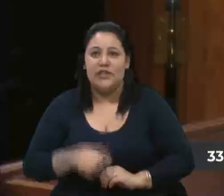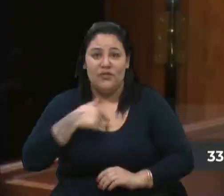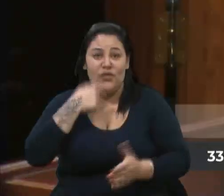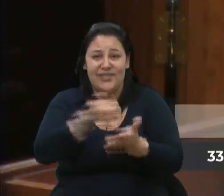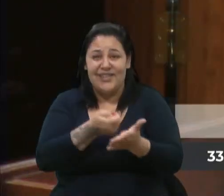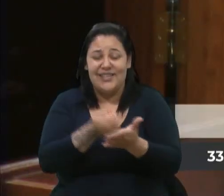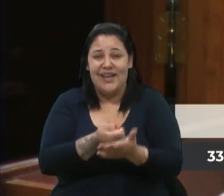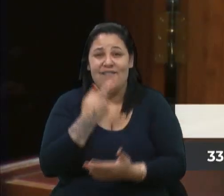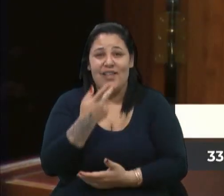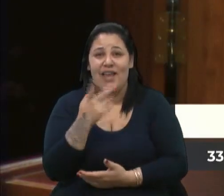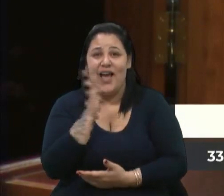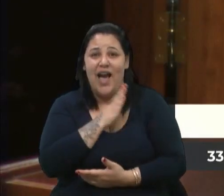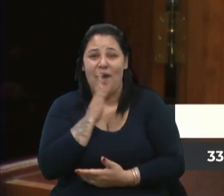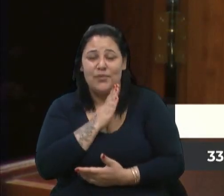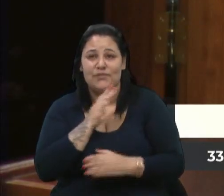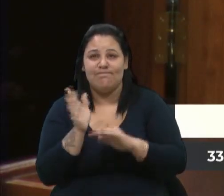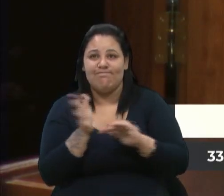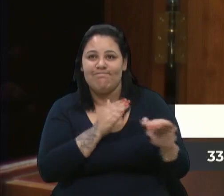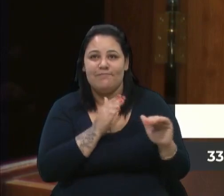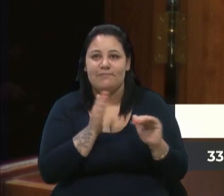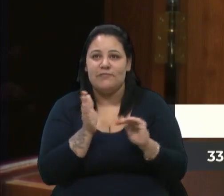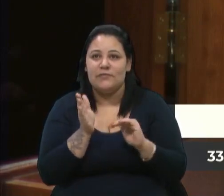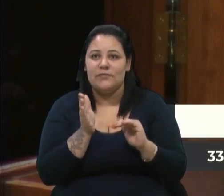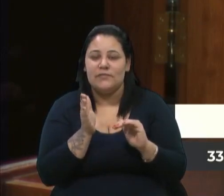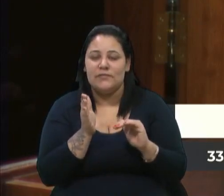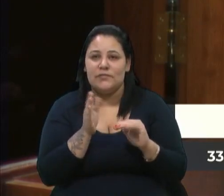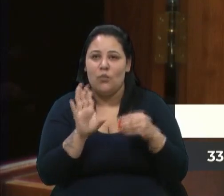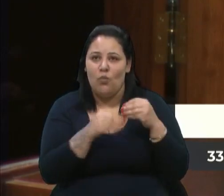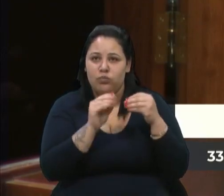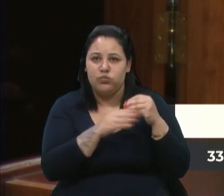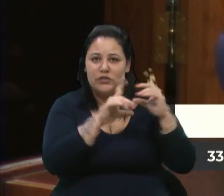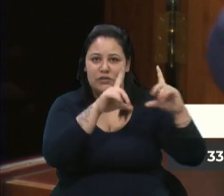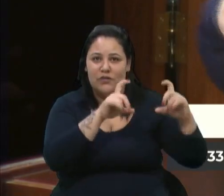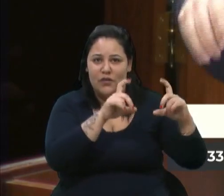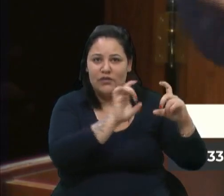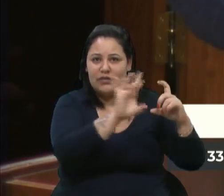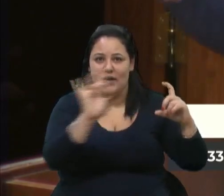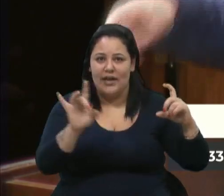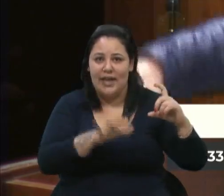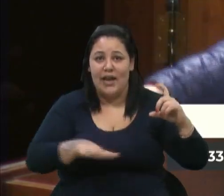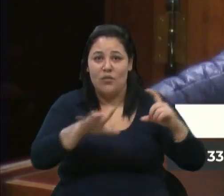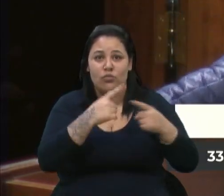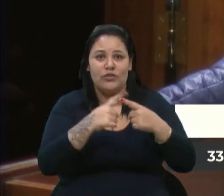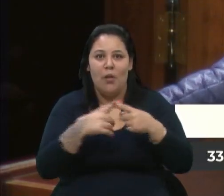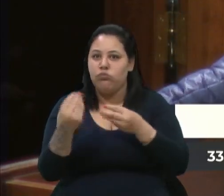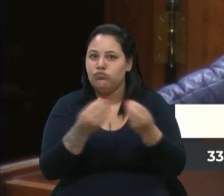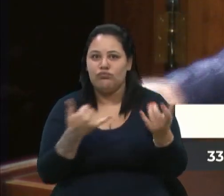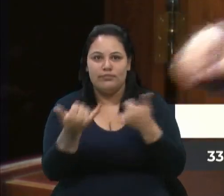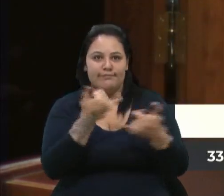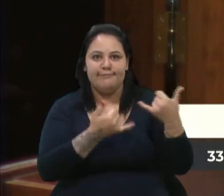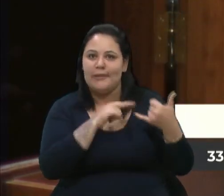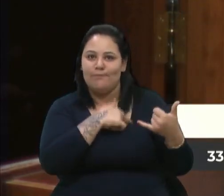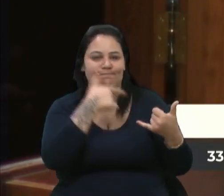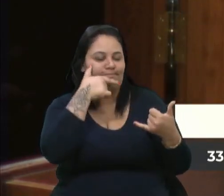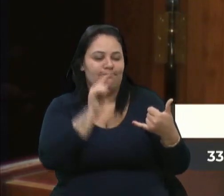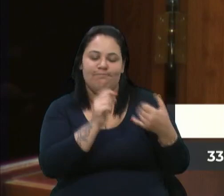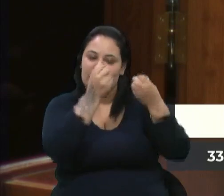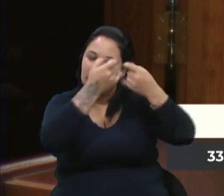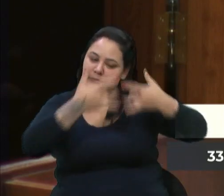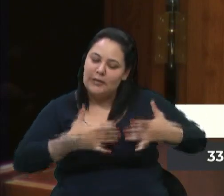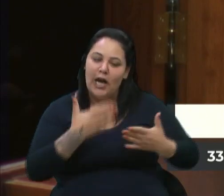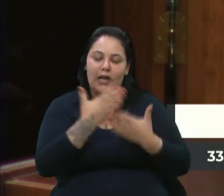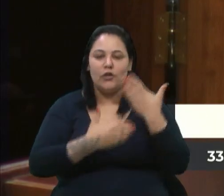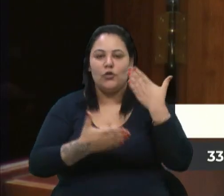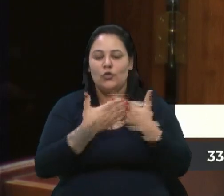breve possível nos comentários específicos de cada área, porque é muita informação e eu não vou conseguir passar